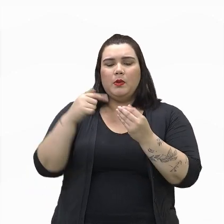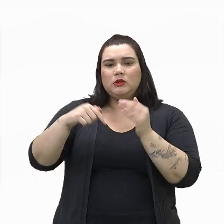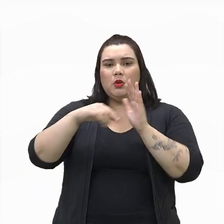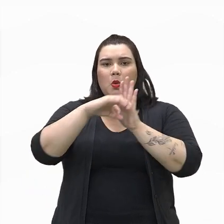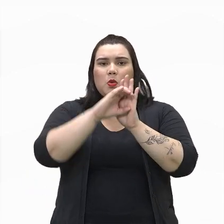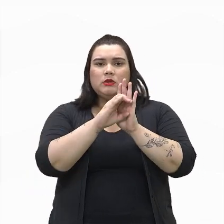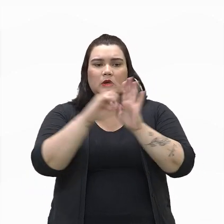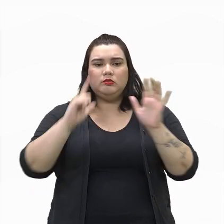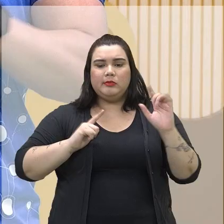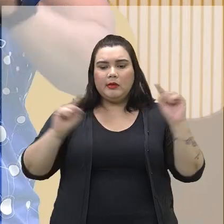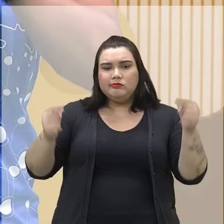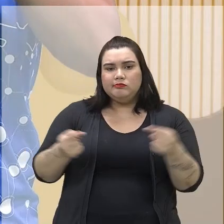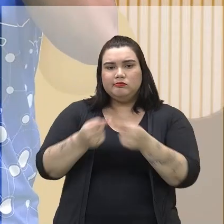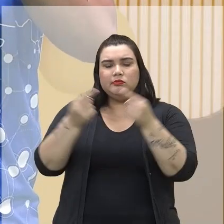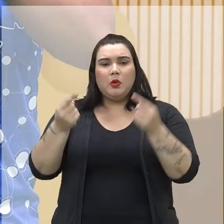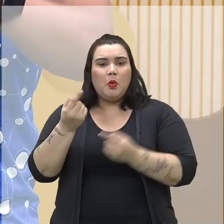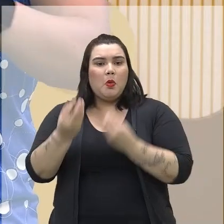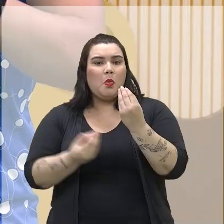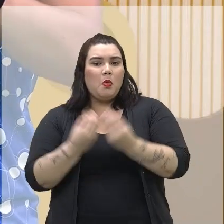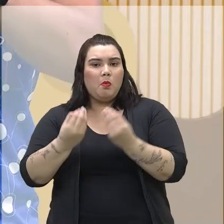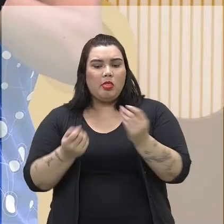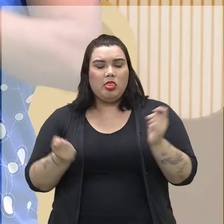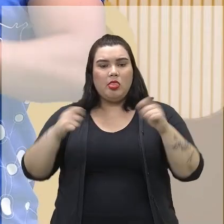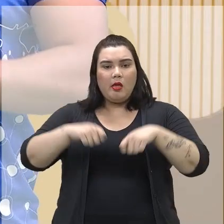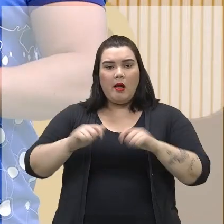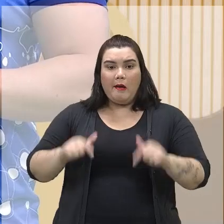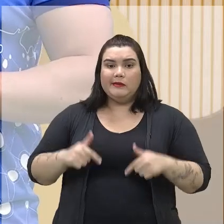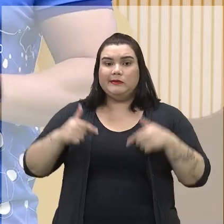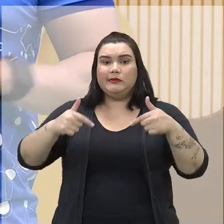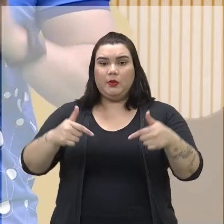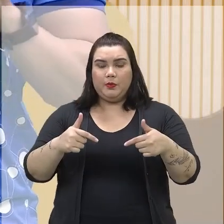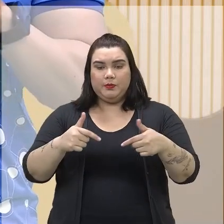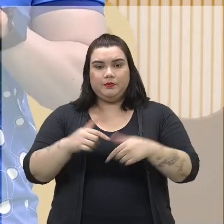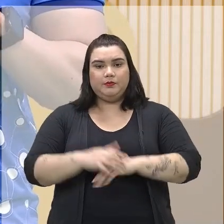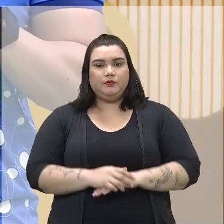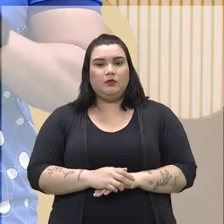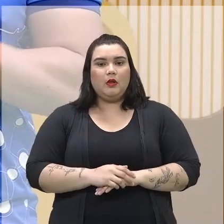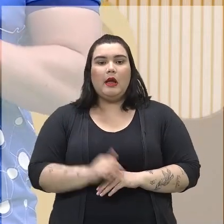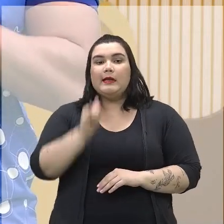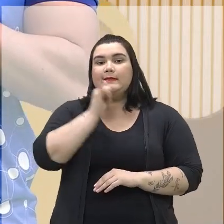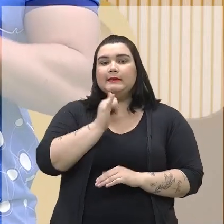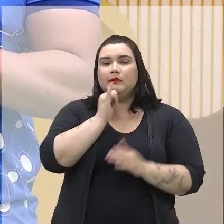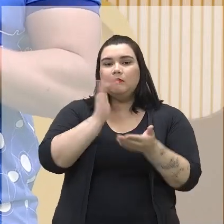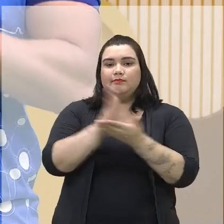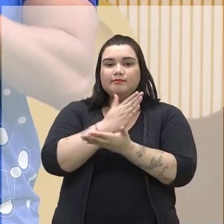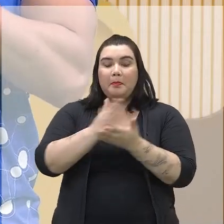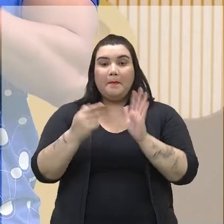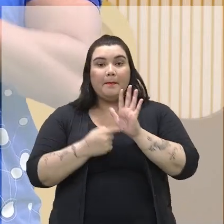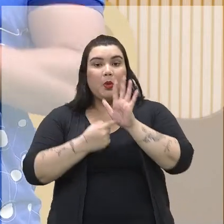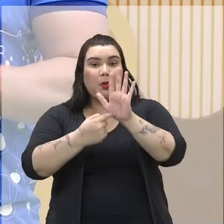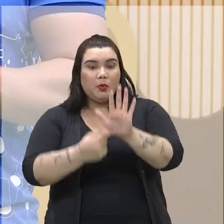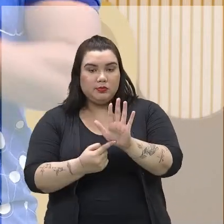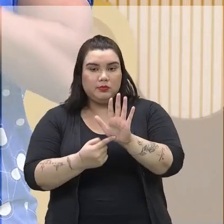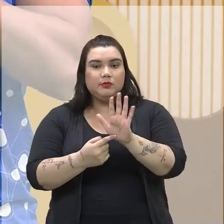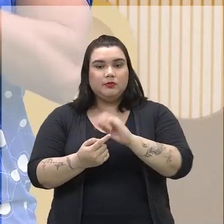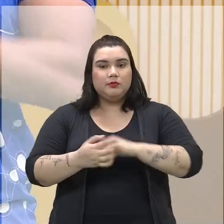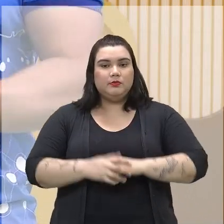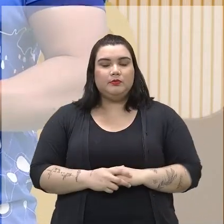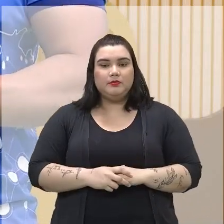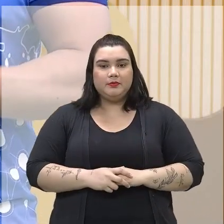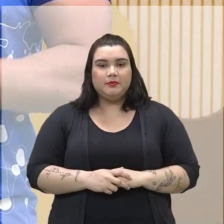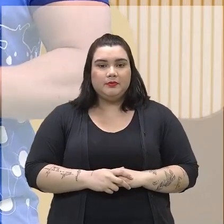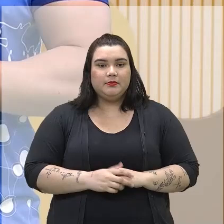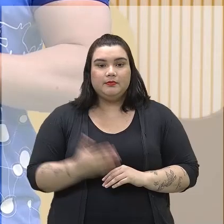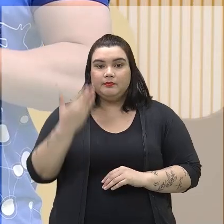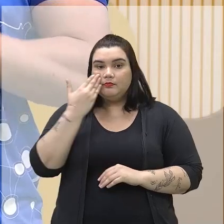do ponto de vista prático? Como é que a gente observa essas questões? Eu tenho aqui alguns exemplos para trazer para vocês. Acompanhem